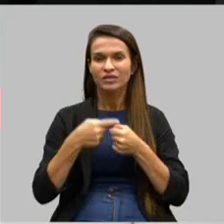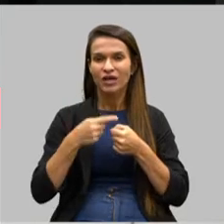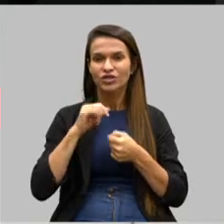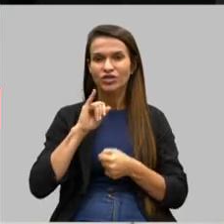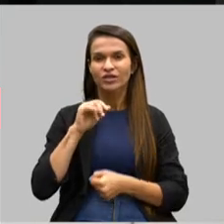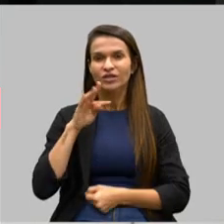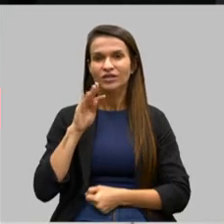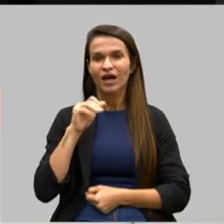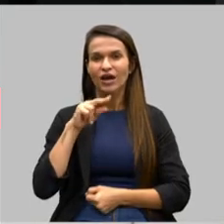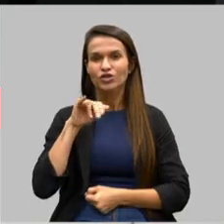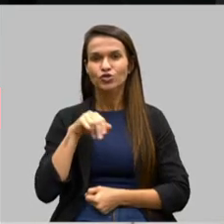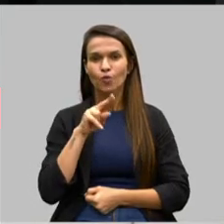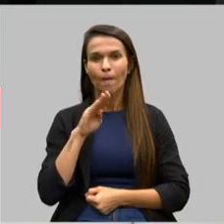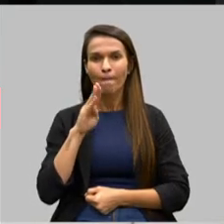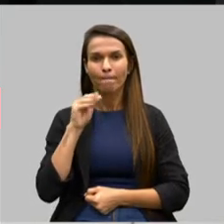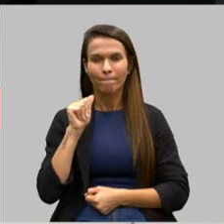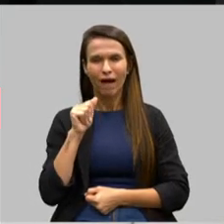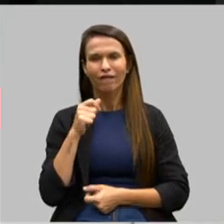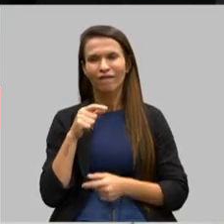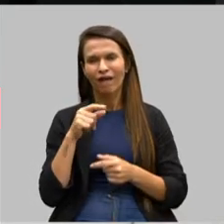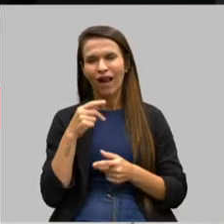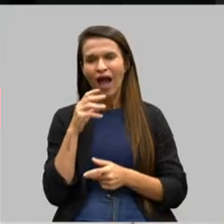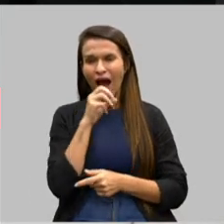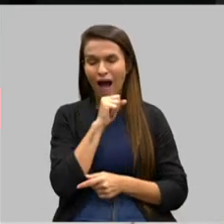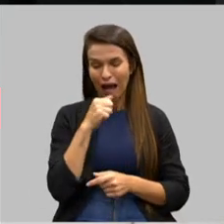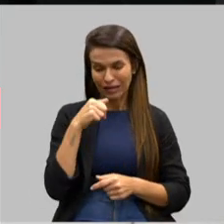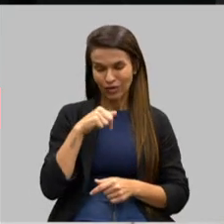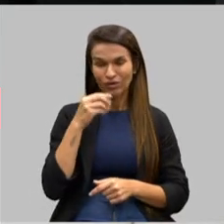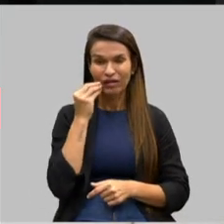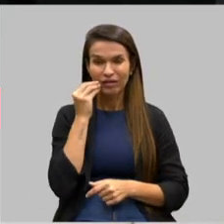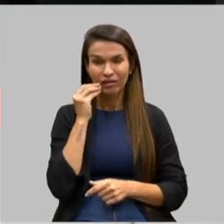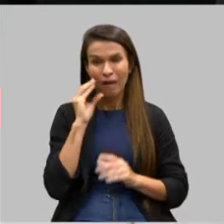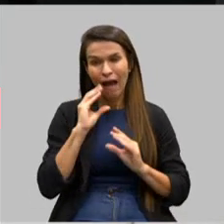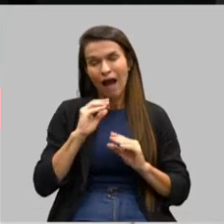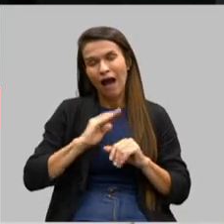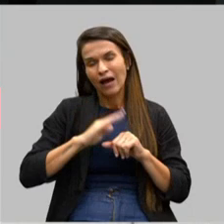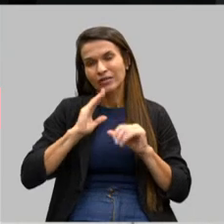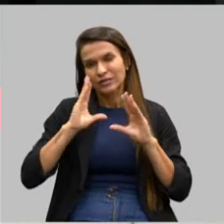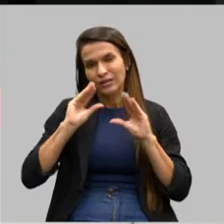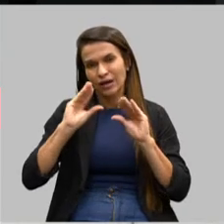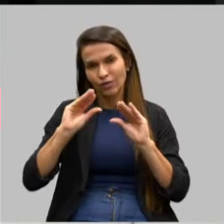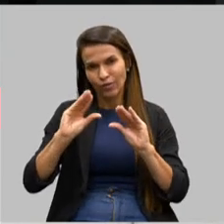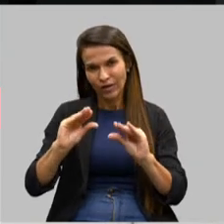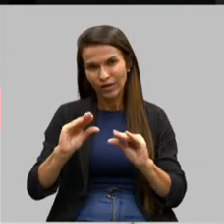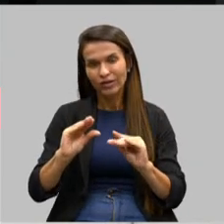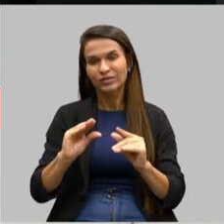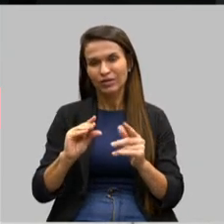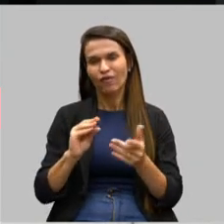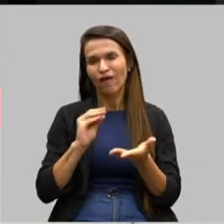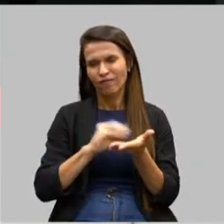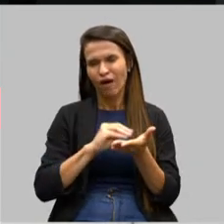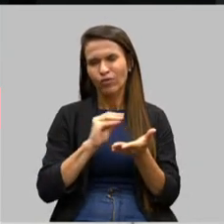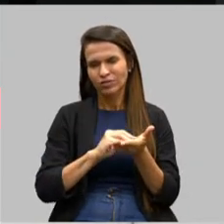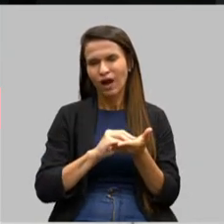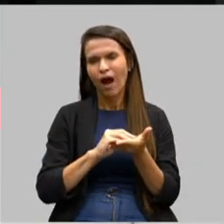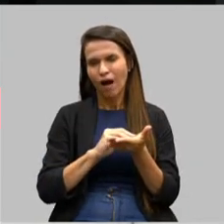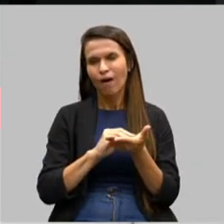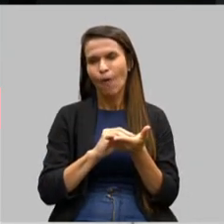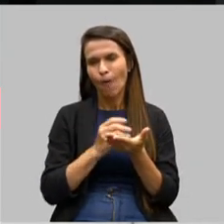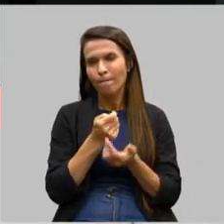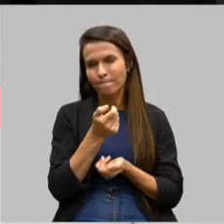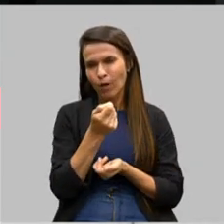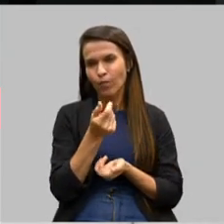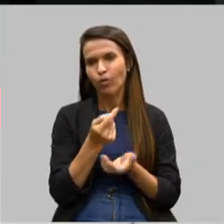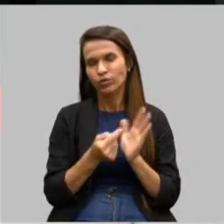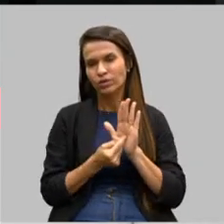muito rápido. Aqui eu tentei falar mais tranquilamente para vocês. Então, vai faltar um pouco das projeções, mas eu gostaria que